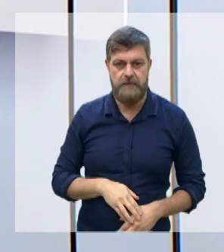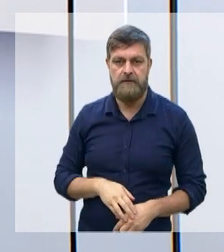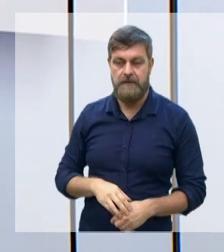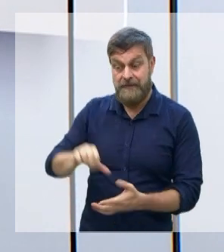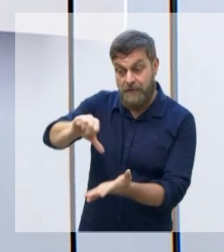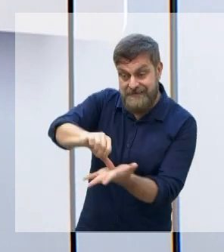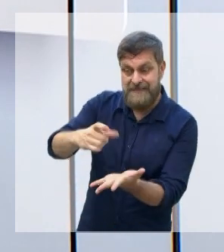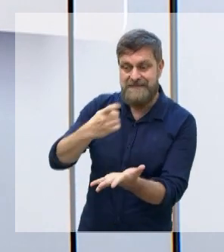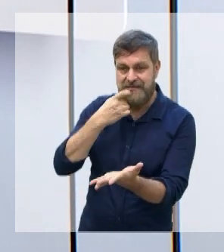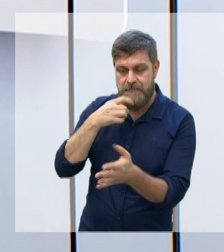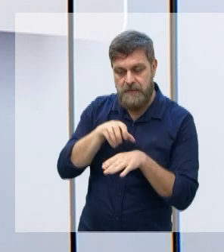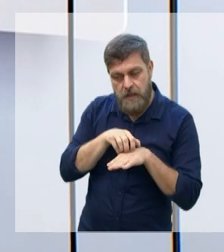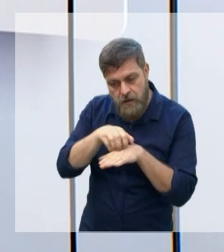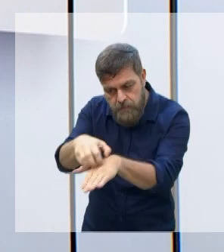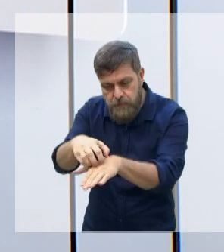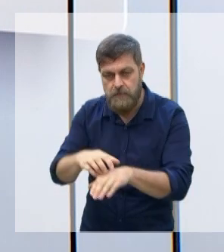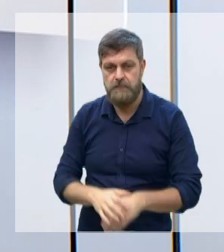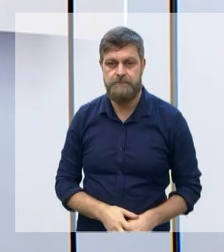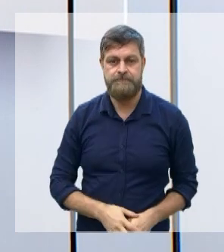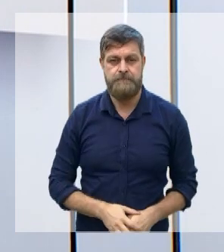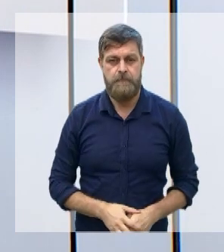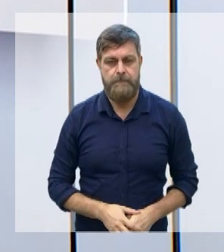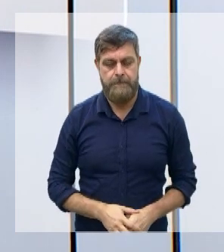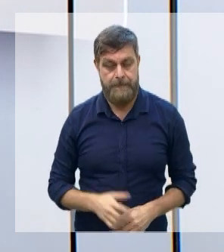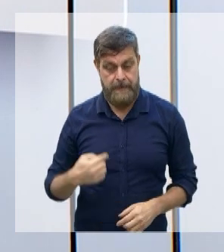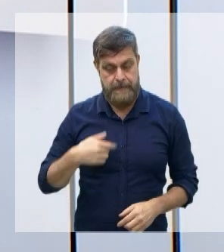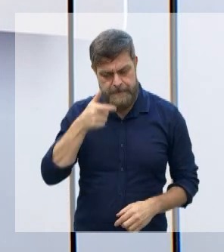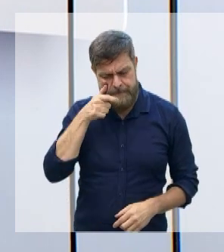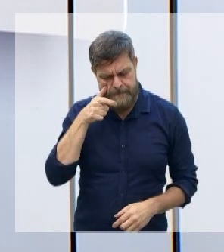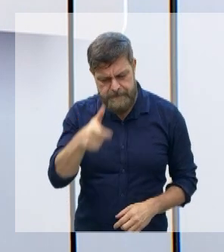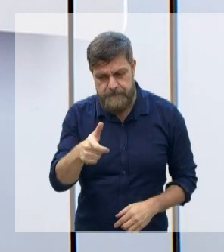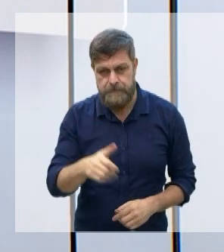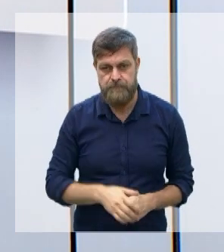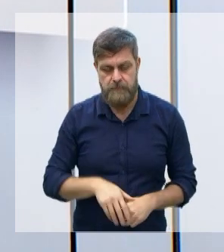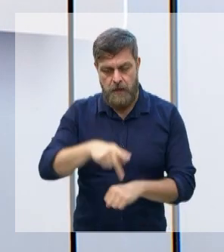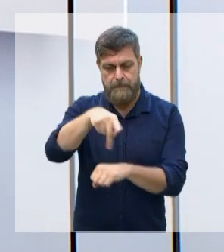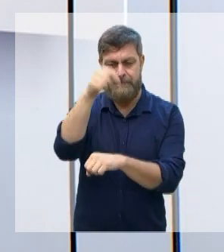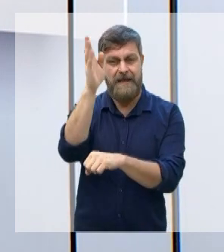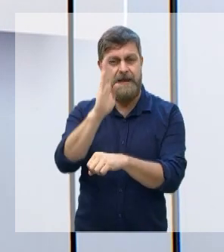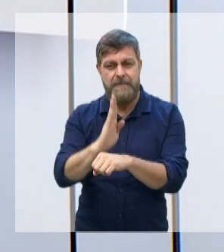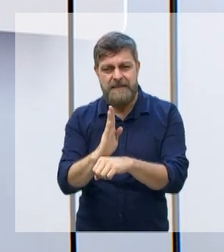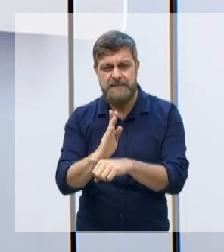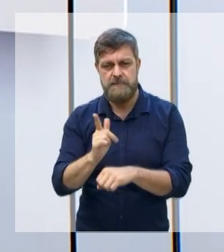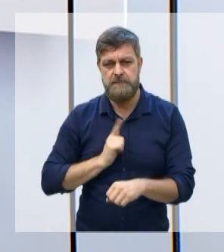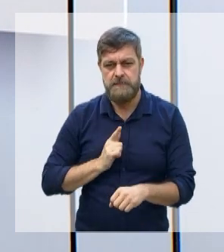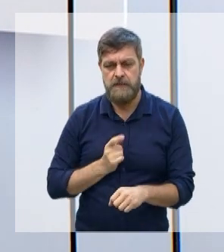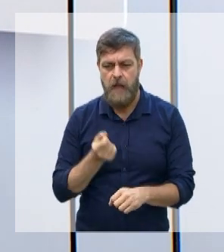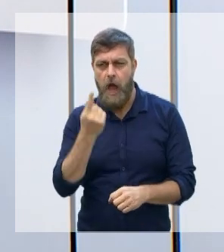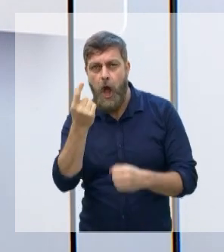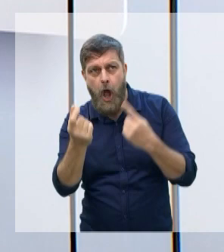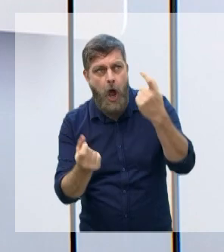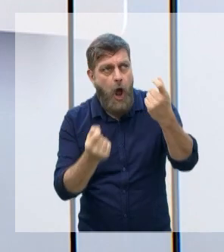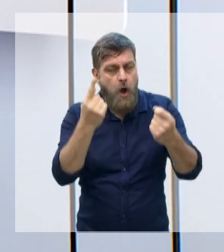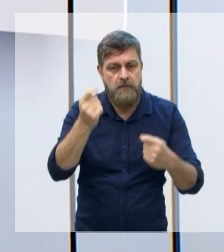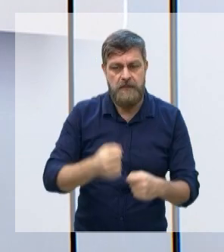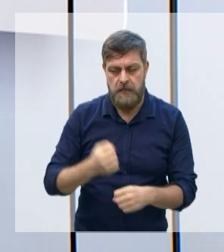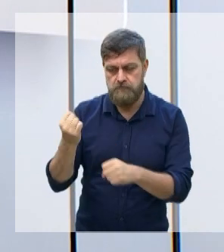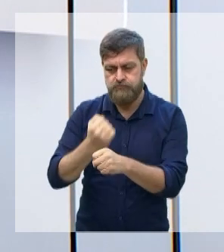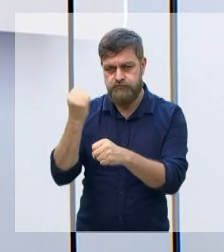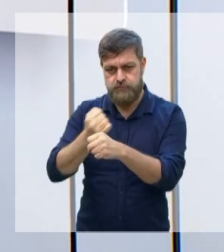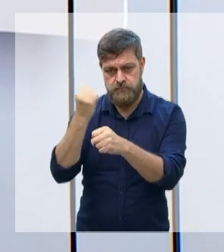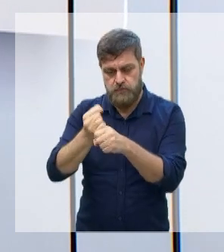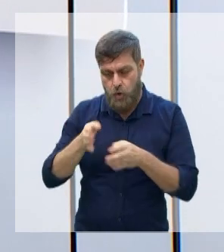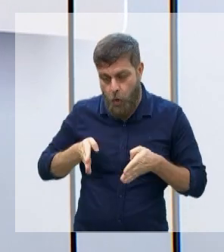e uma coisa chamou muita atenção a no restante do país é que em alguns lugares aonde se iniciou as obras do